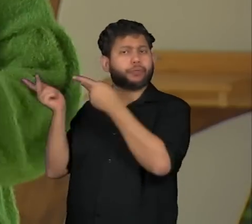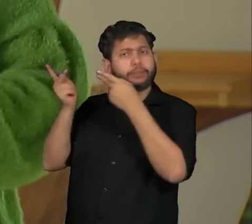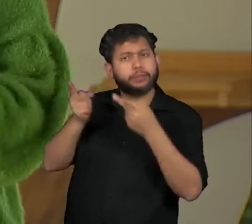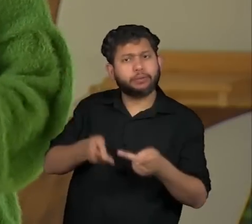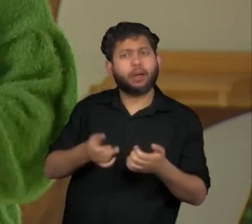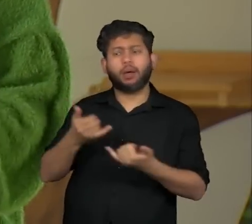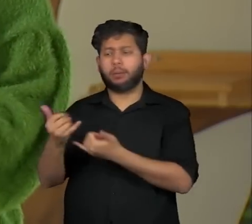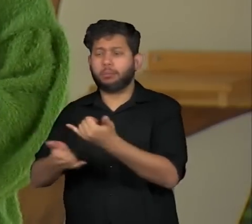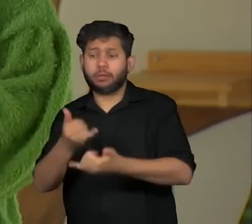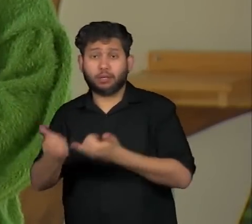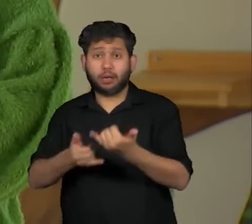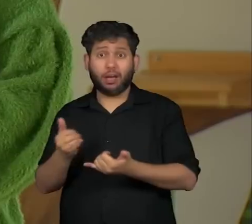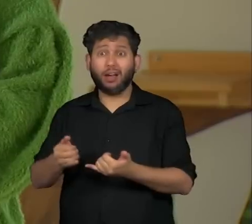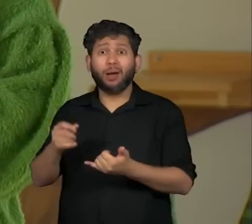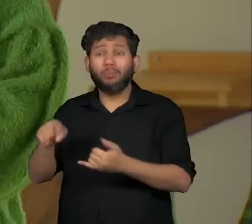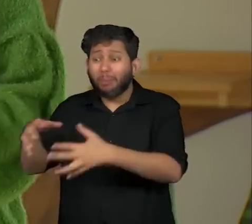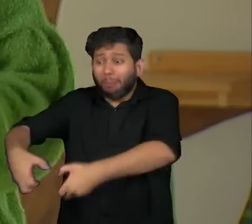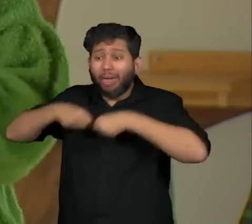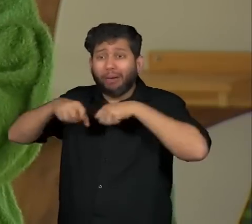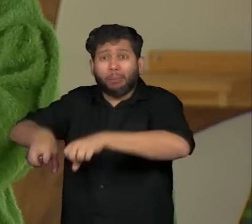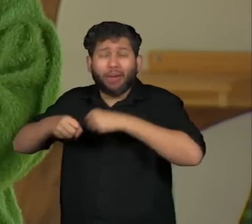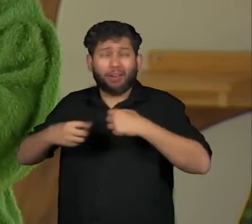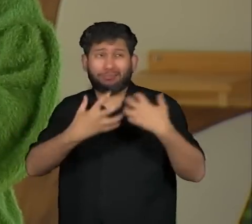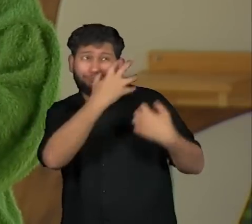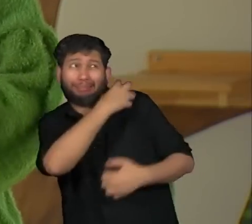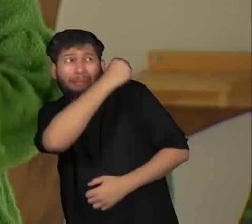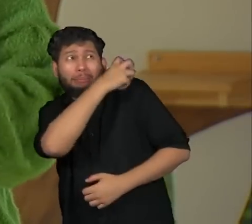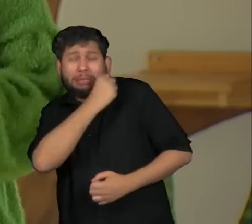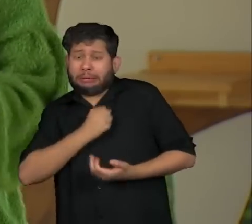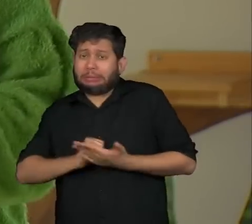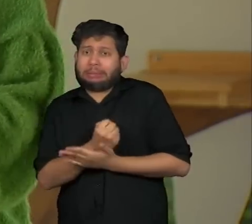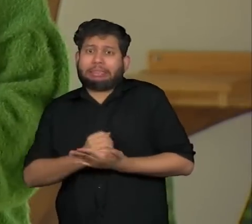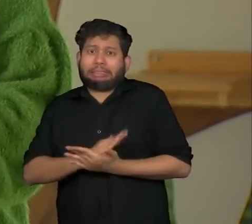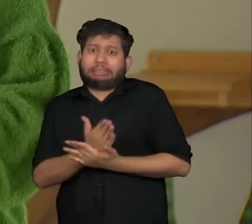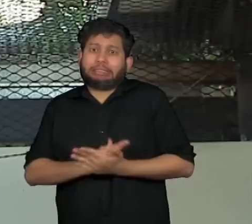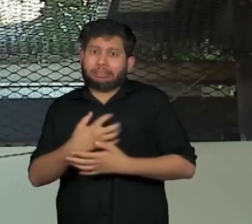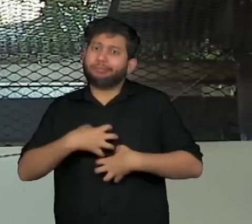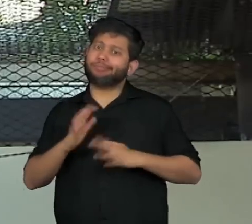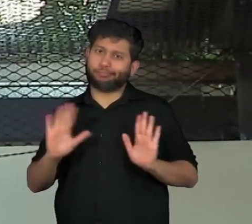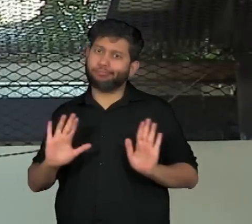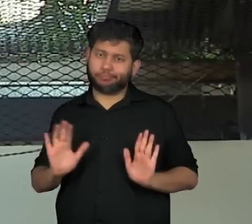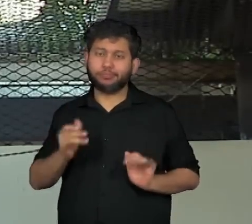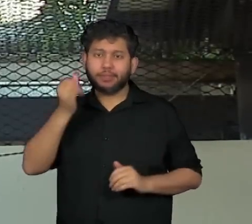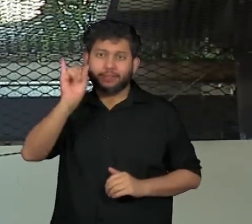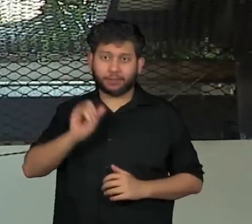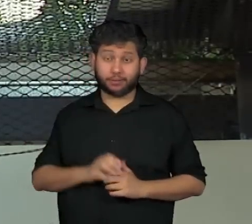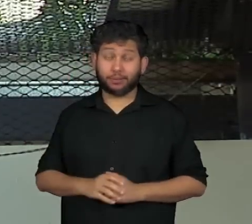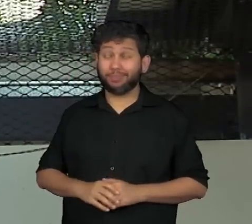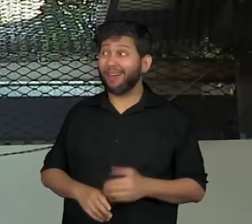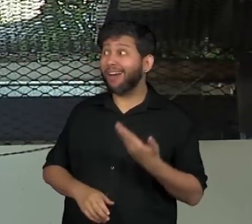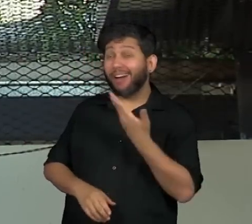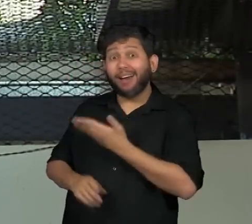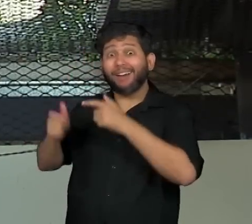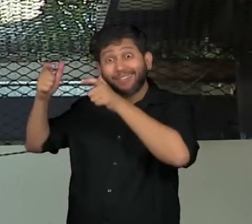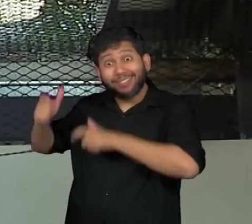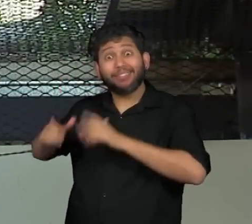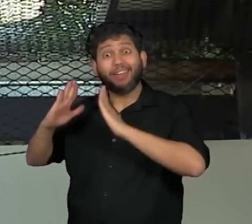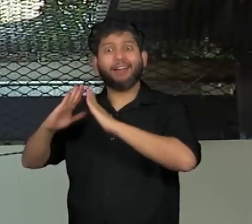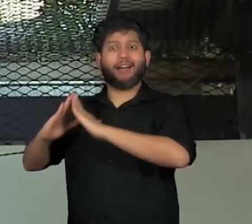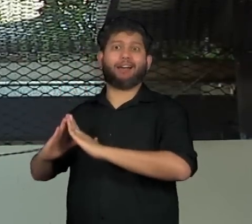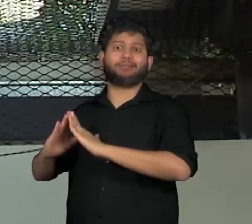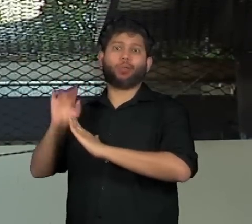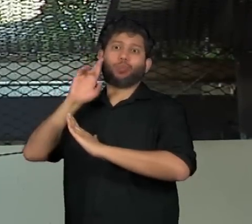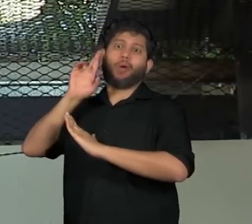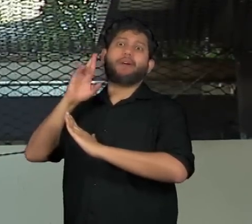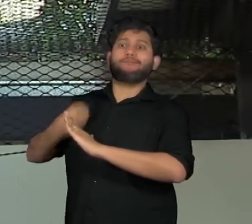chão, para não causar um estresse neles ao longo do dia, e eles também podem se assustar e acabar machucando alguém. Aqui é o lar deles, enquanto eles não encontram o